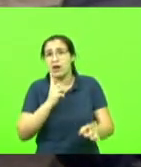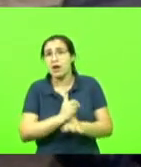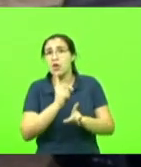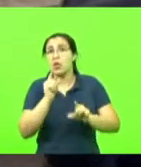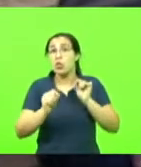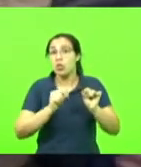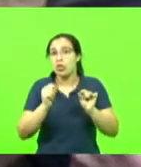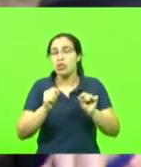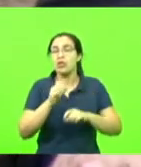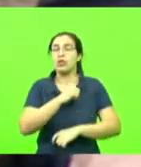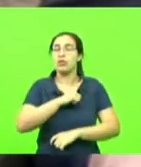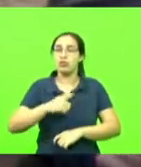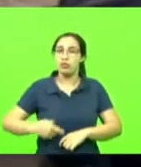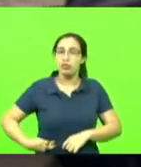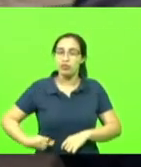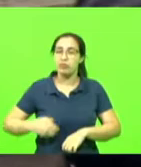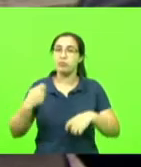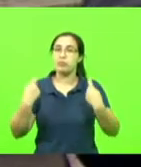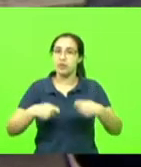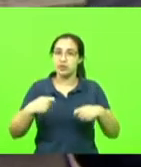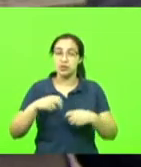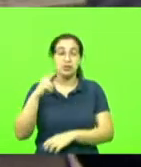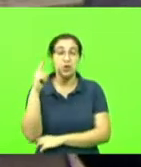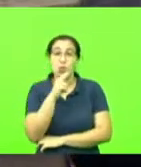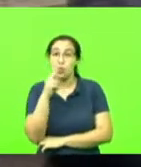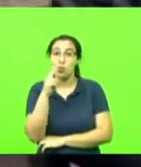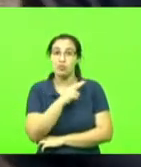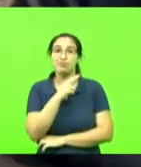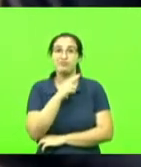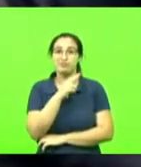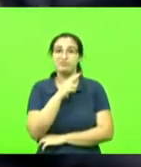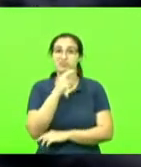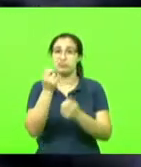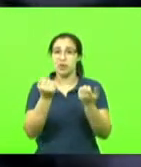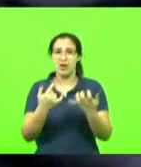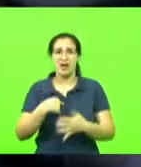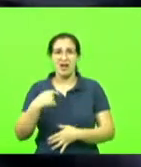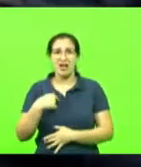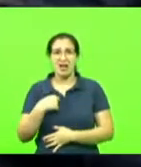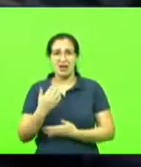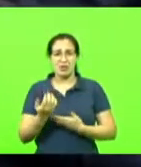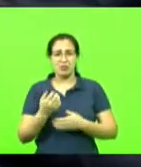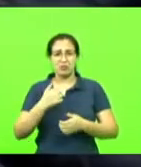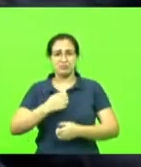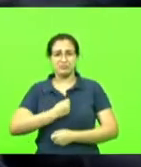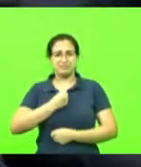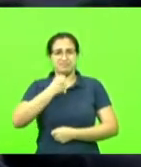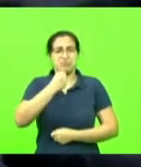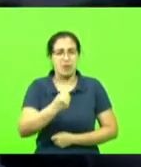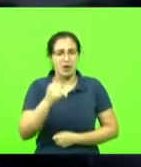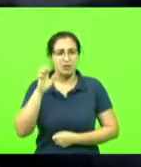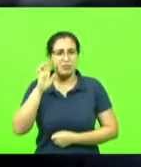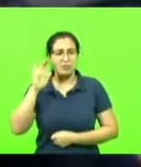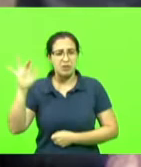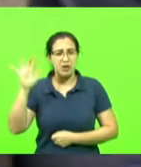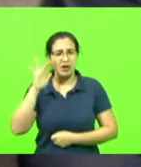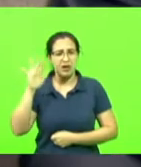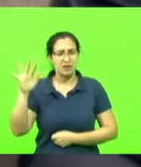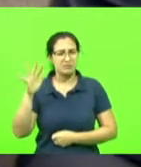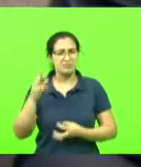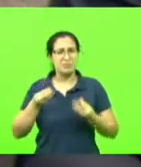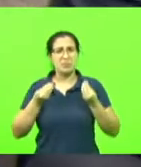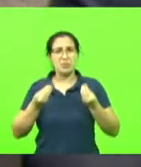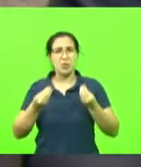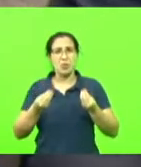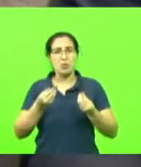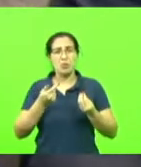precisa fazer alguma coisa urgentemente, porque eu fiquei me imaginando na condição de um